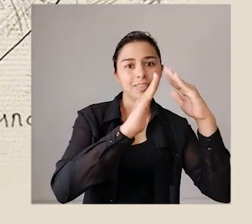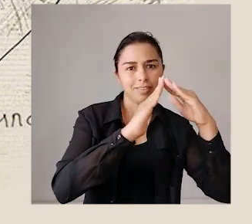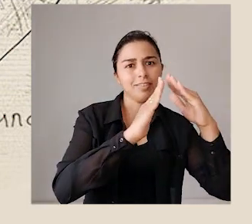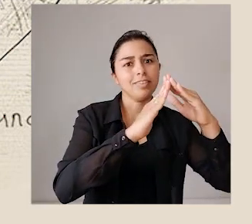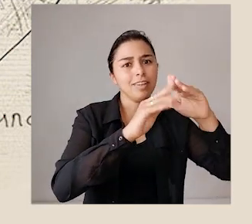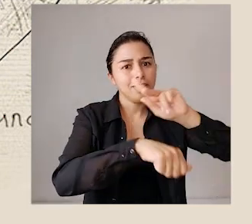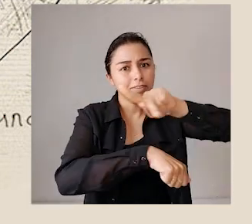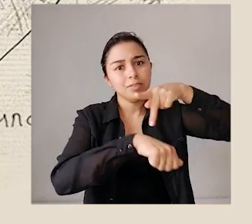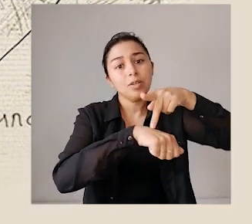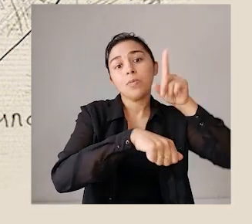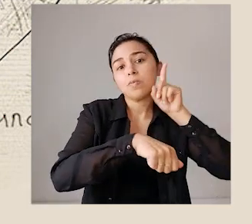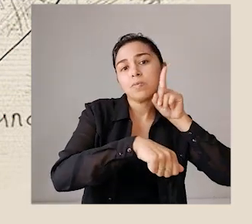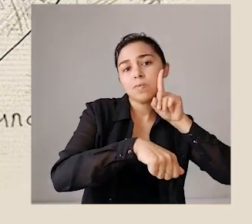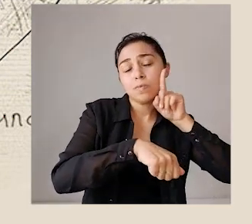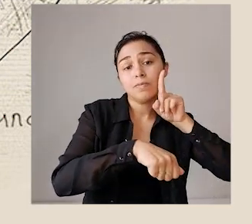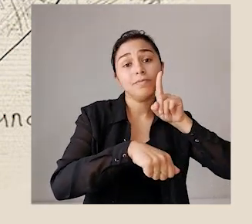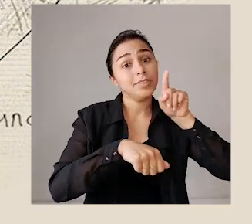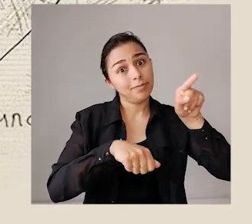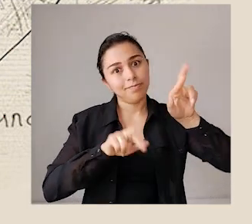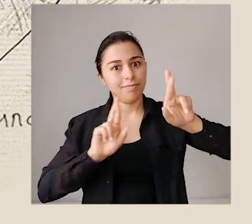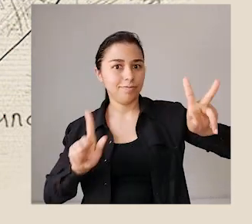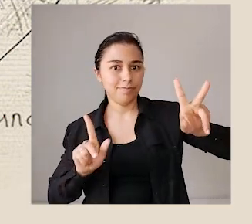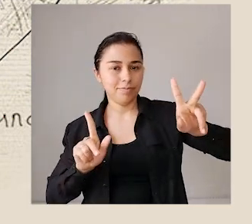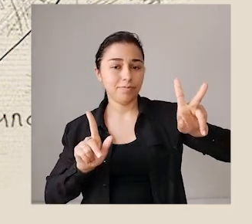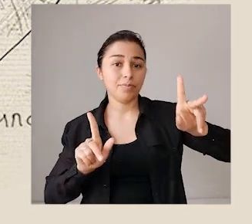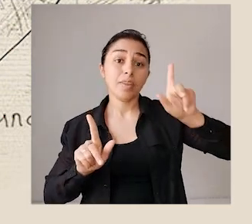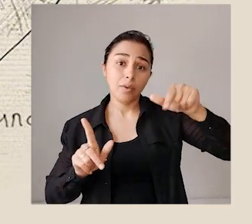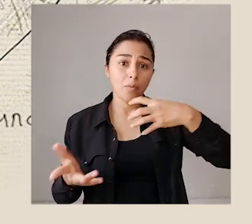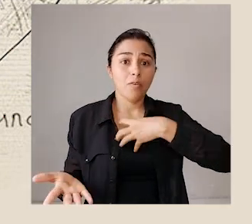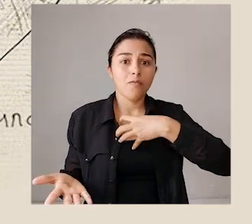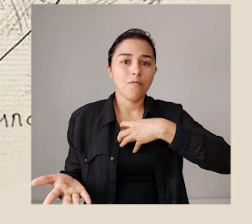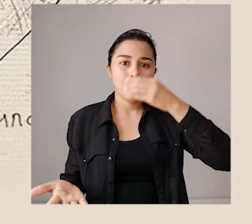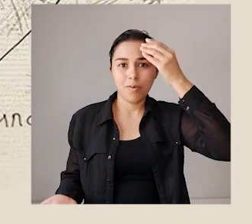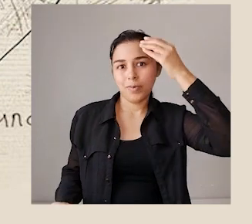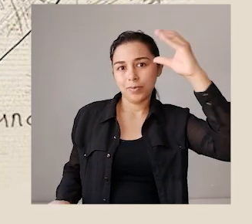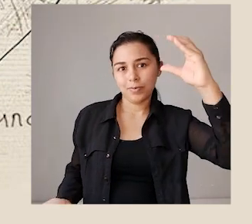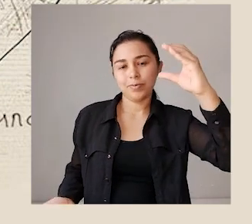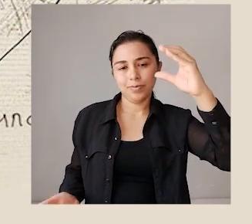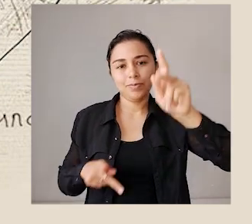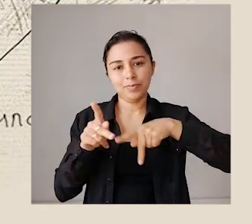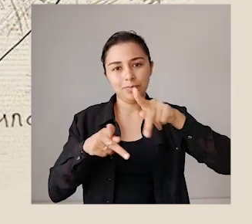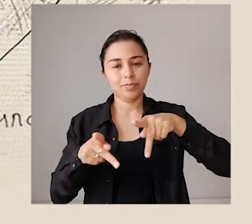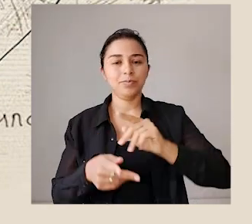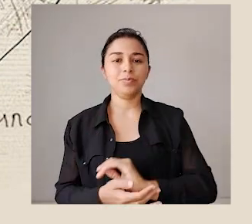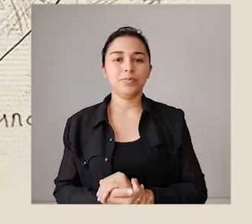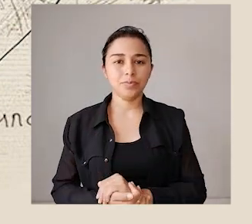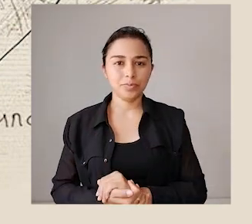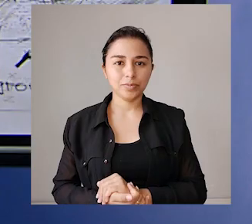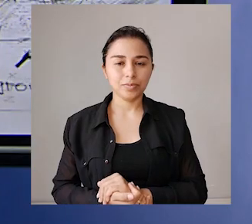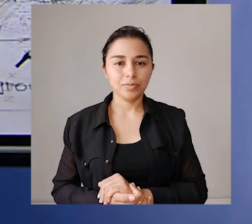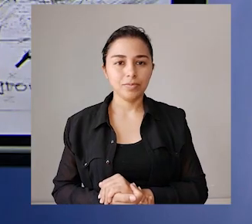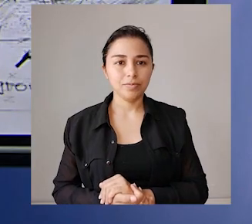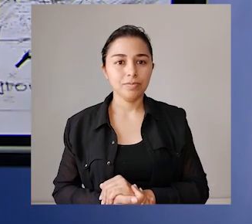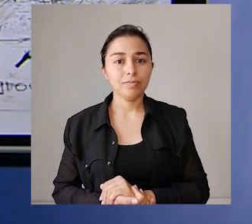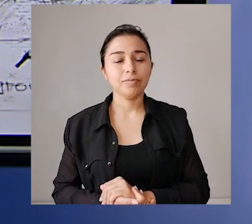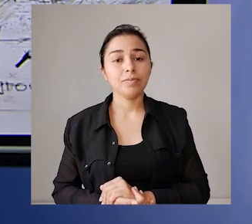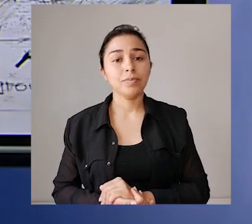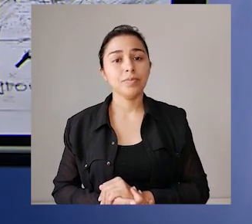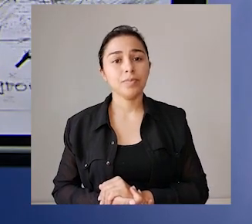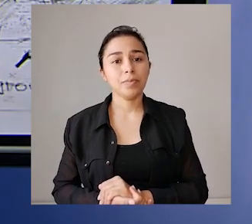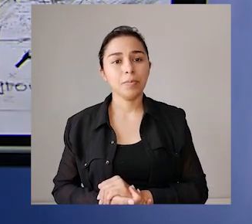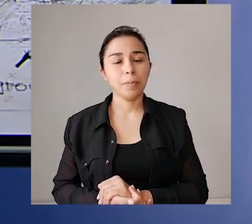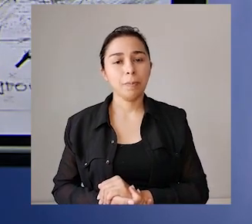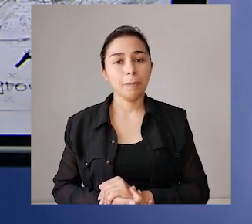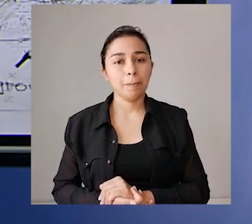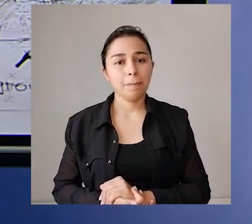Estados Unidos, em outro país, é outra. Então, isso também faz parte da cultura de um povo. E